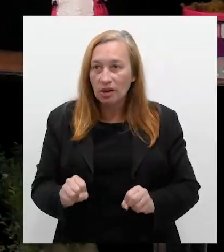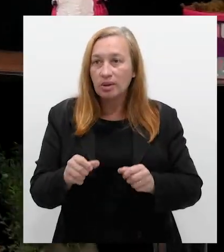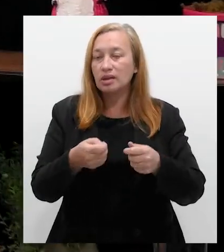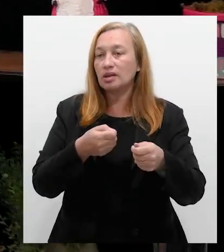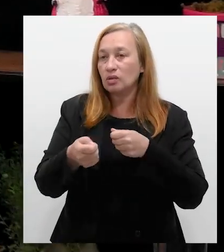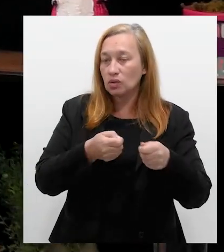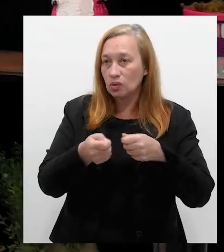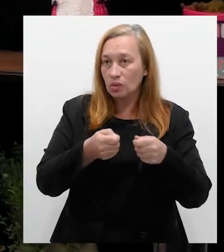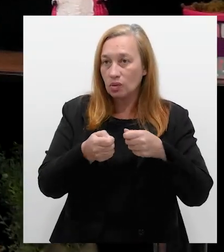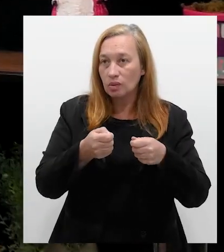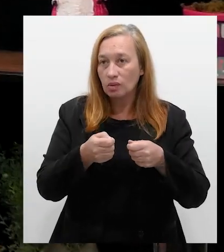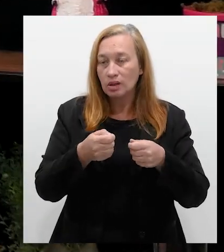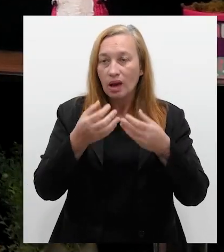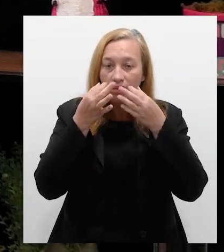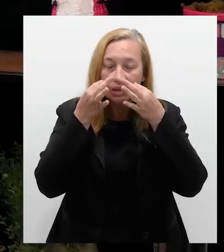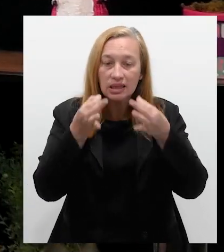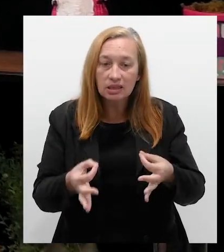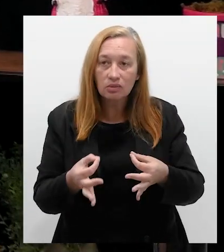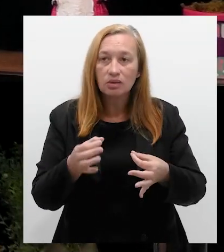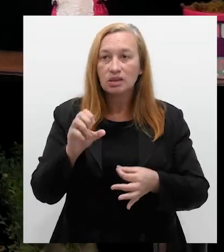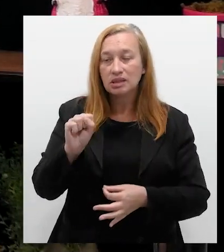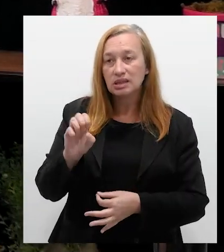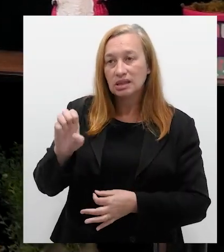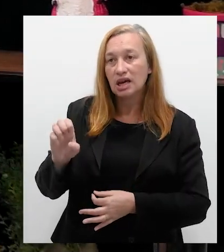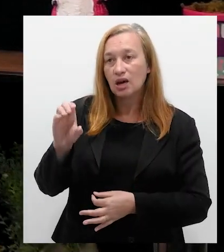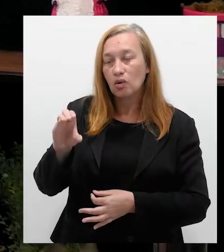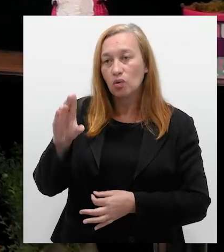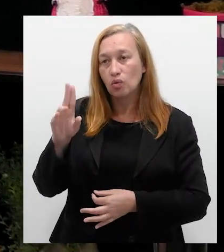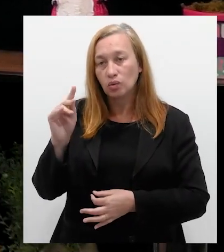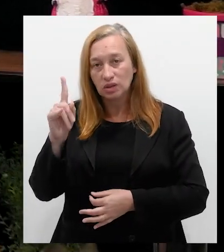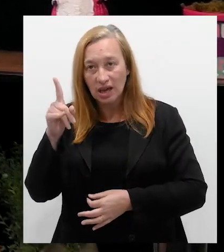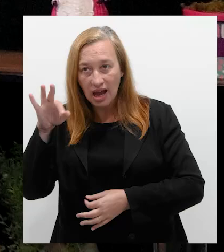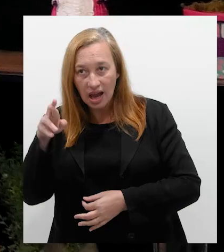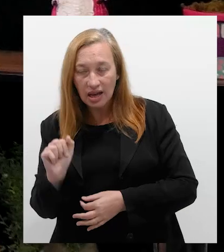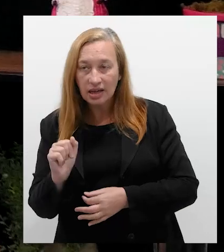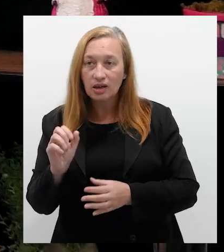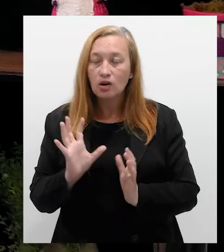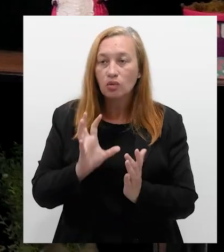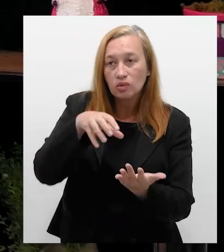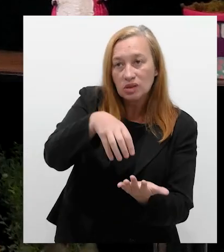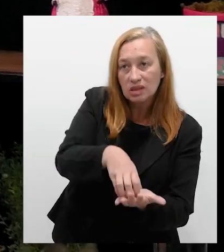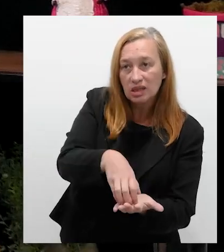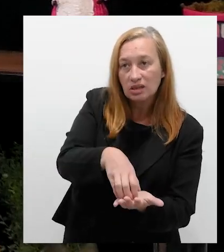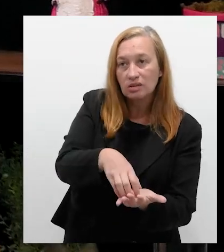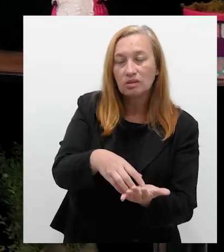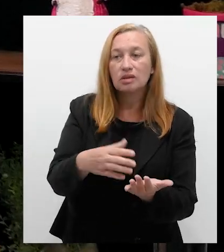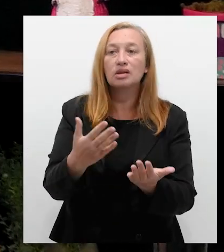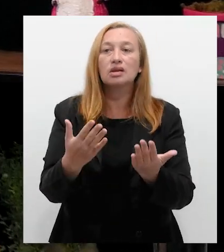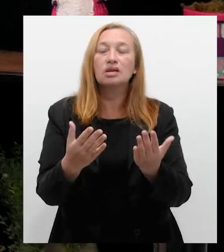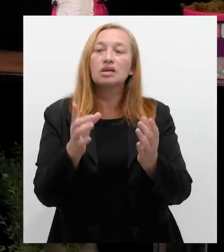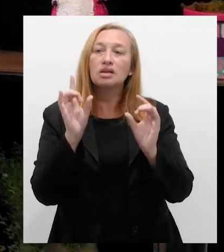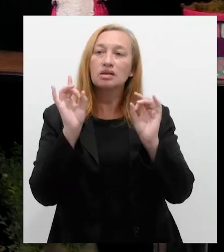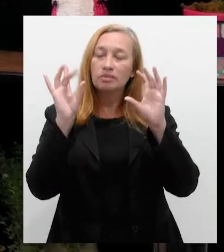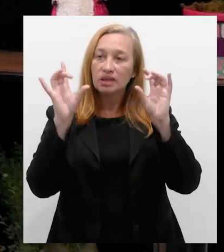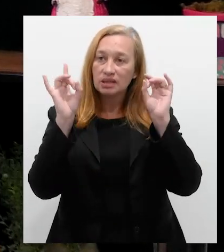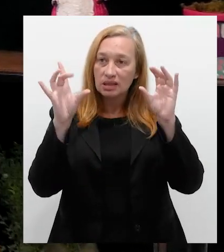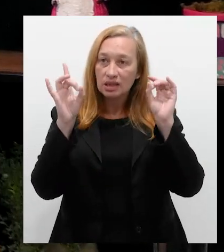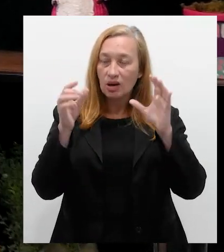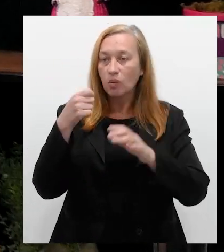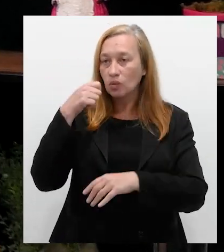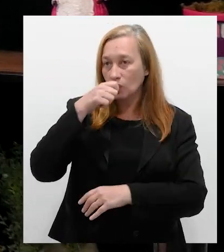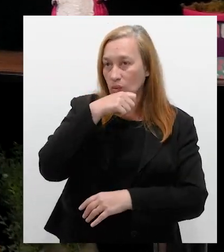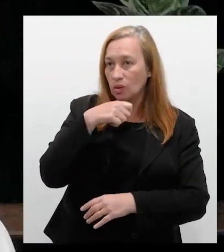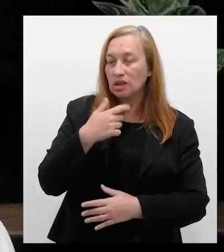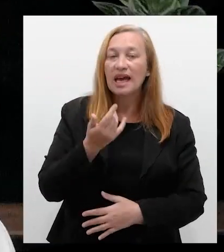para poder ir para uma atenção secundária, ou seja, um centro de especialidade odontológica fazer um procedimento mais